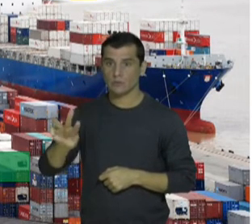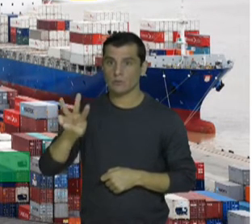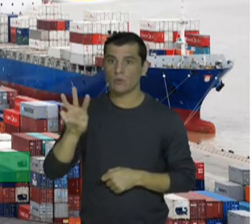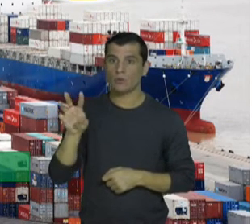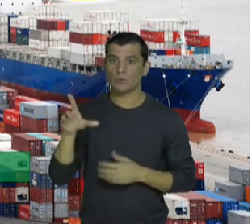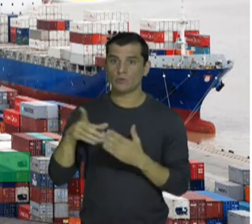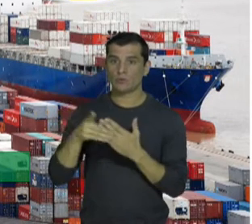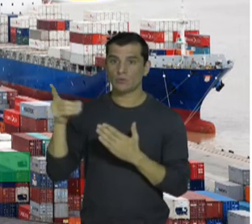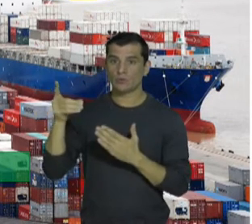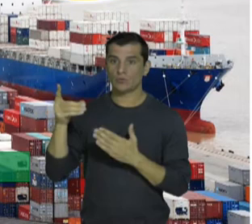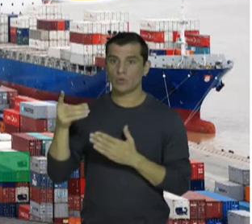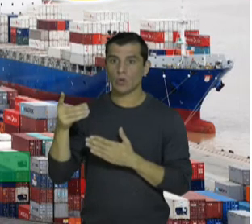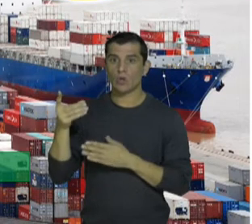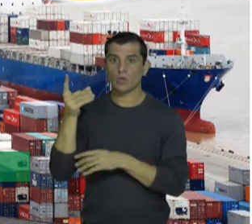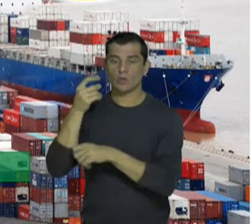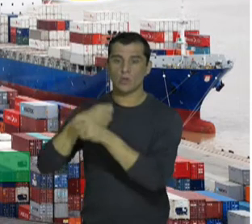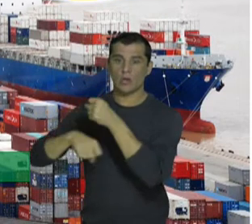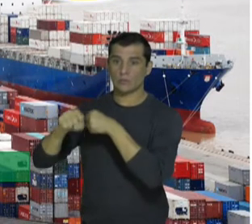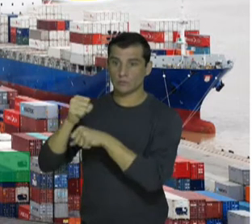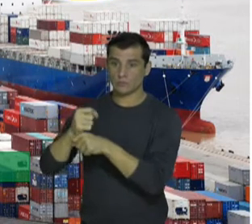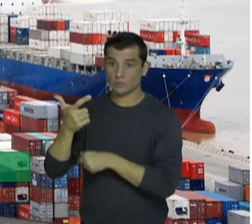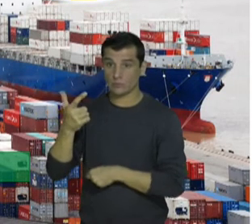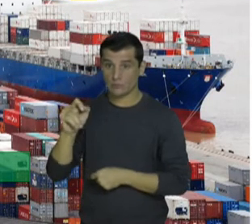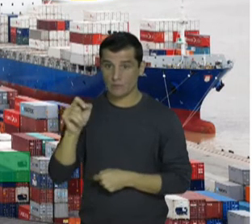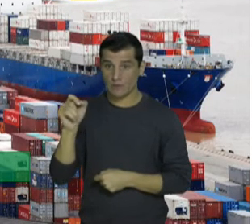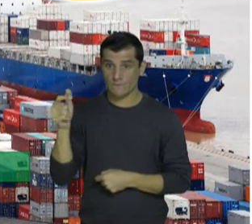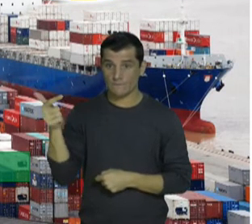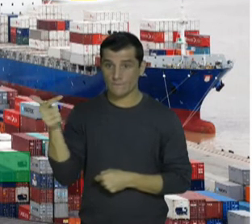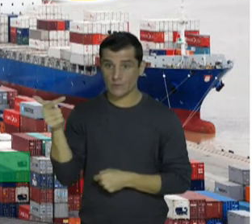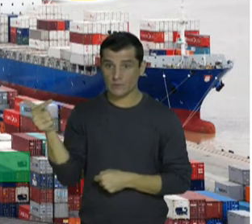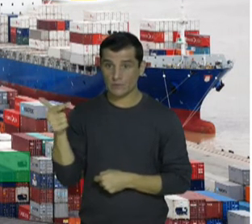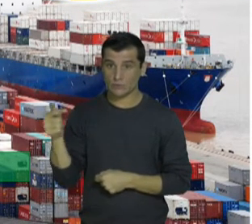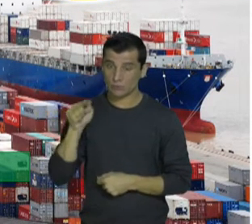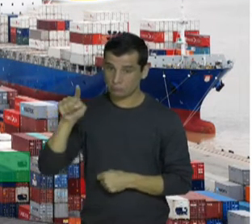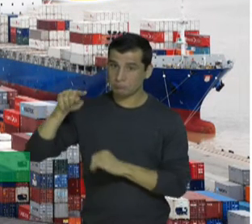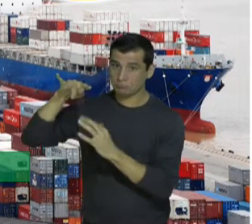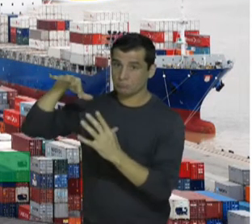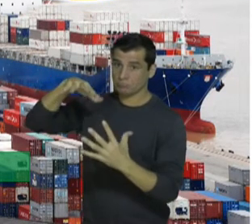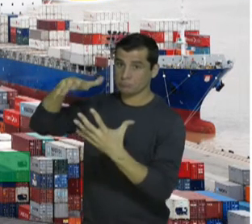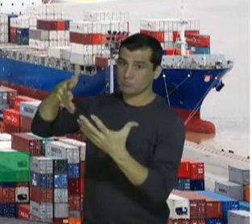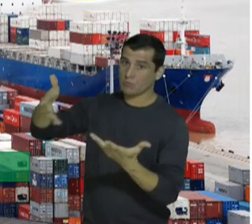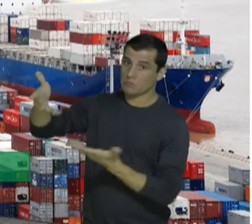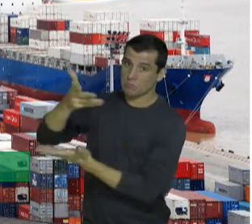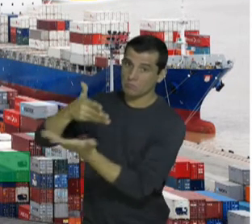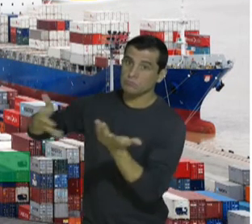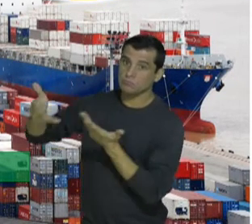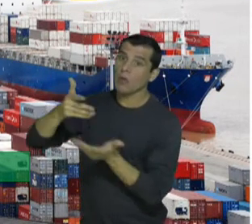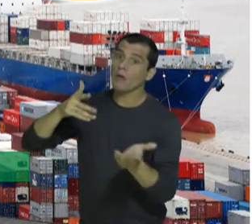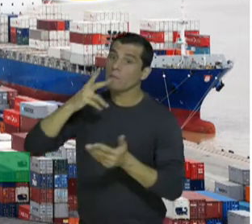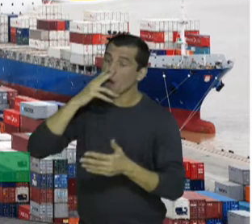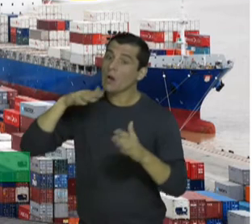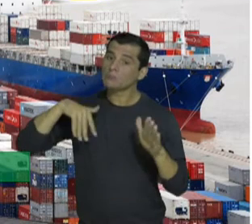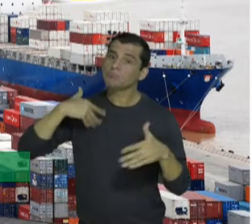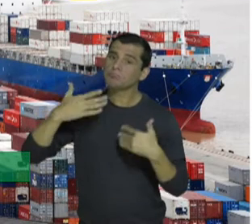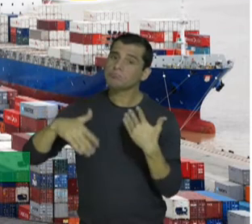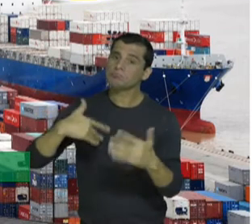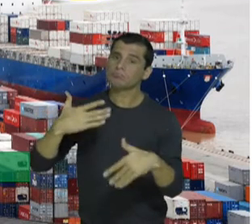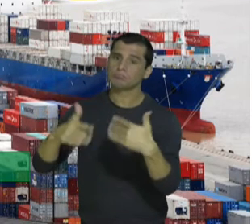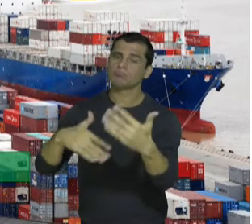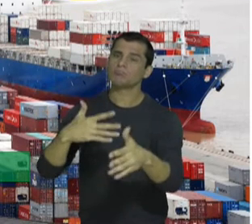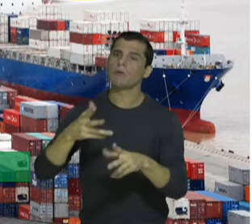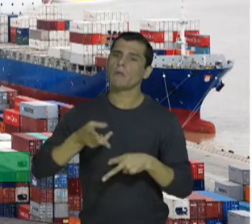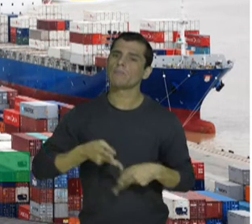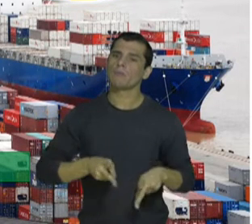2022 então isso significa que a globalização veio veio para ficar e Ará sim